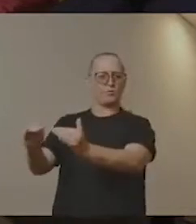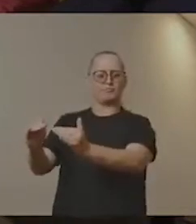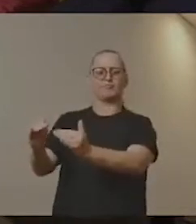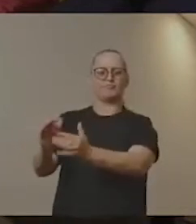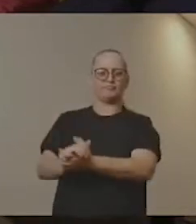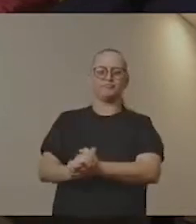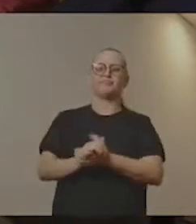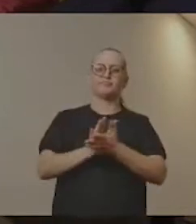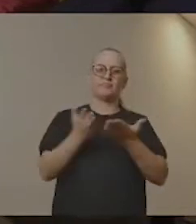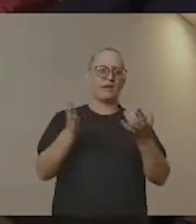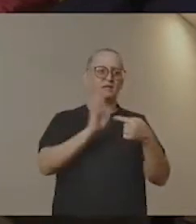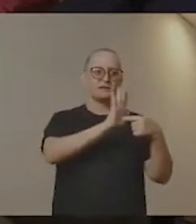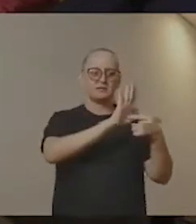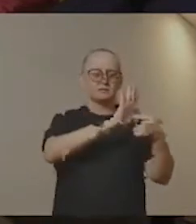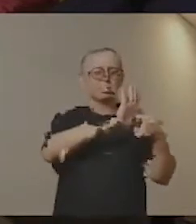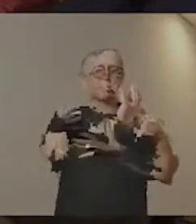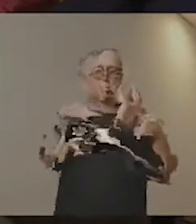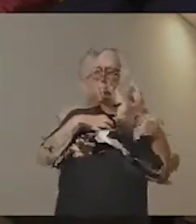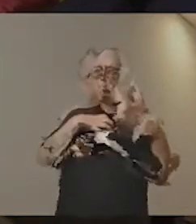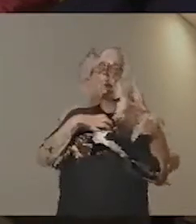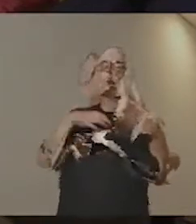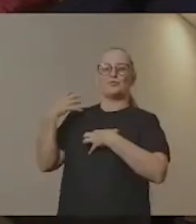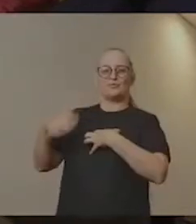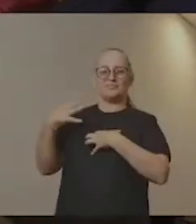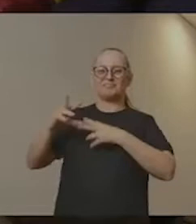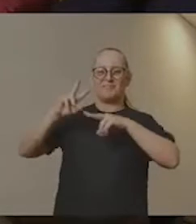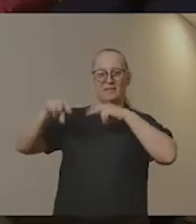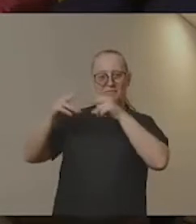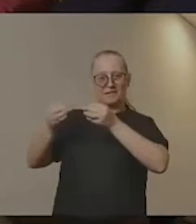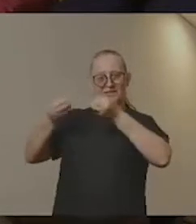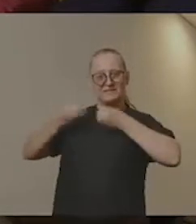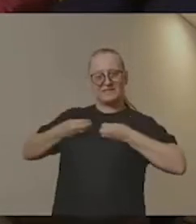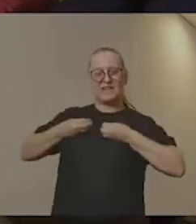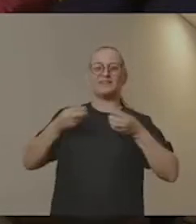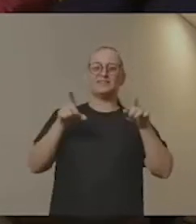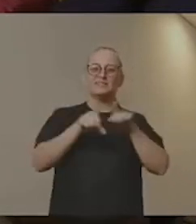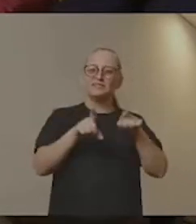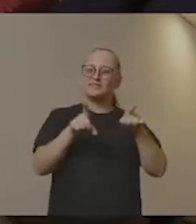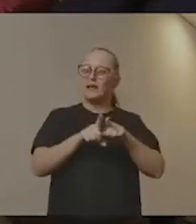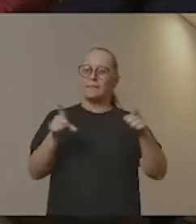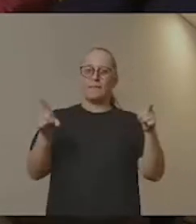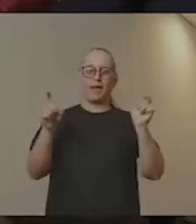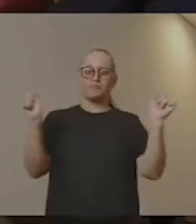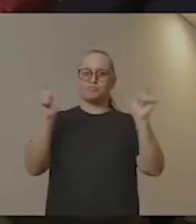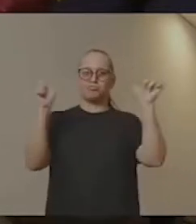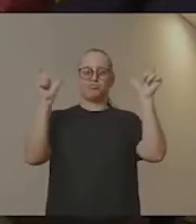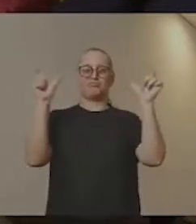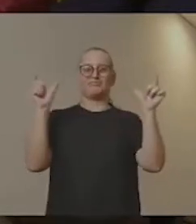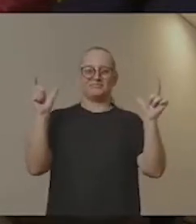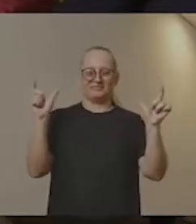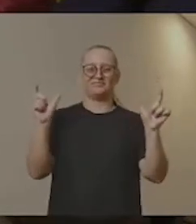obrigada por essa, nossa, por esse presente que você trouxe para nós. E, ao mesmo tempo, por esse chacoalhão, porque é um chacoalhão,